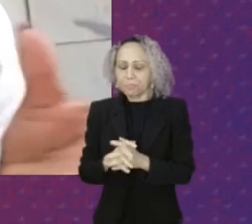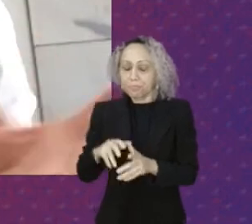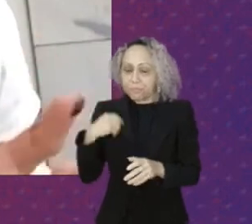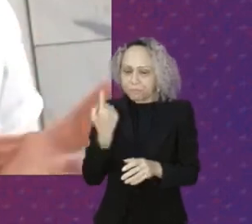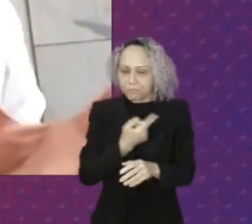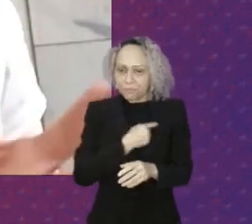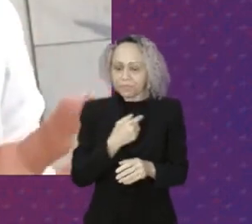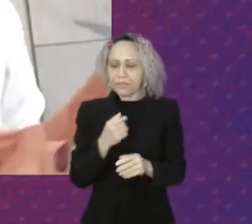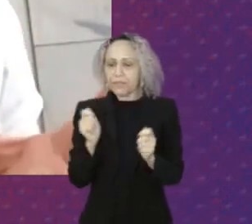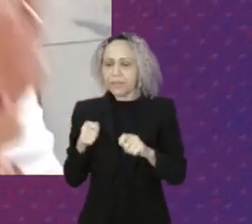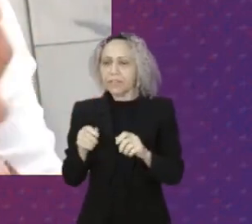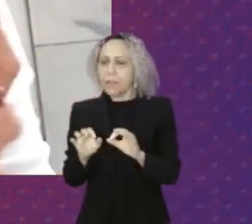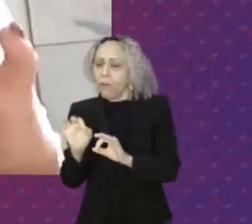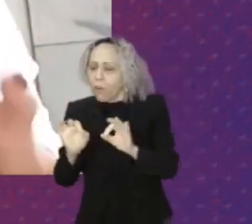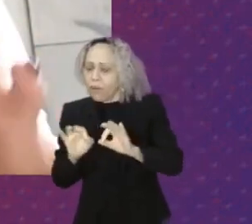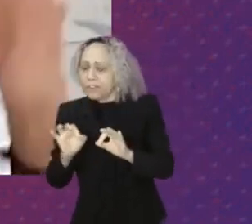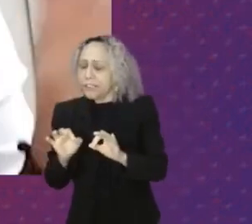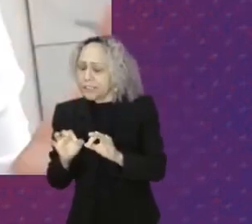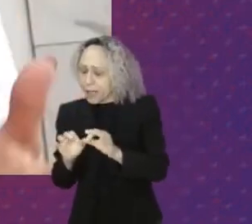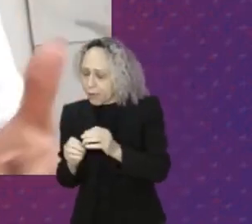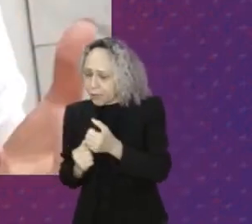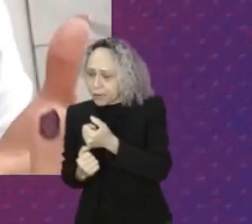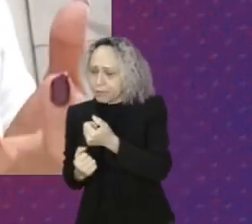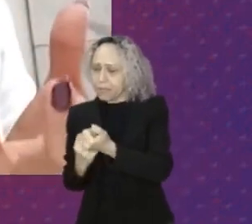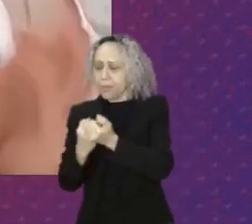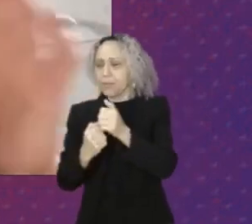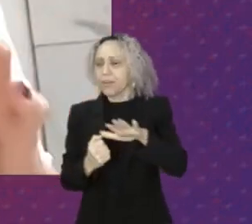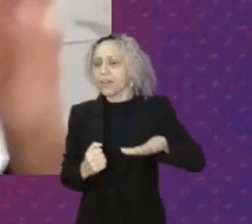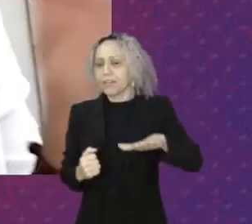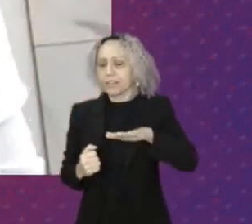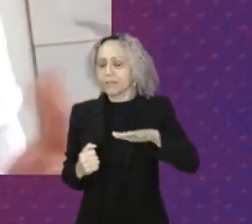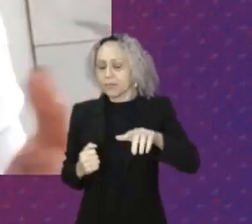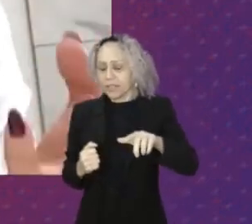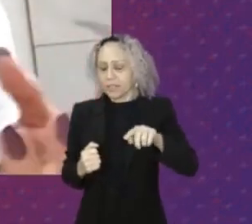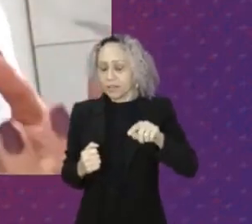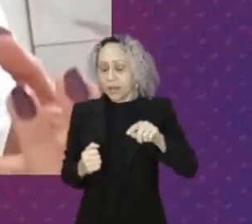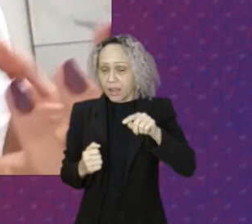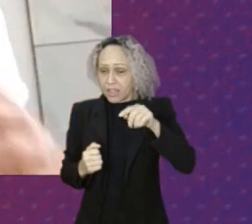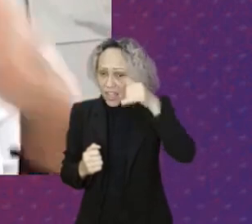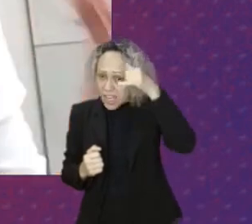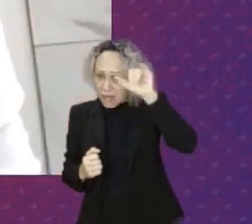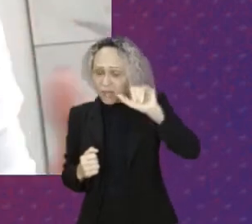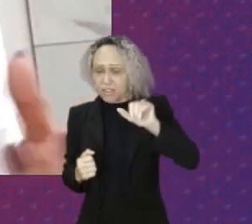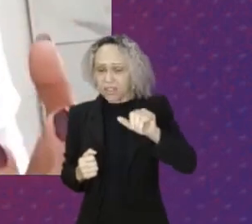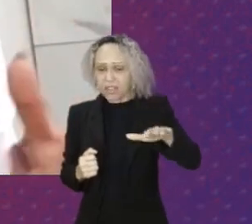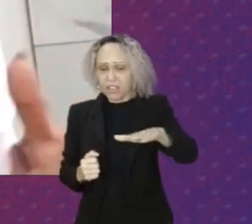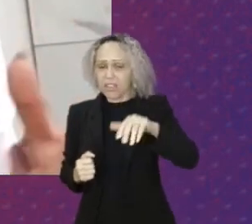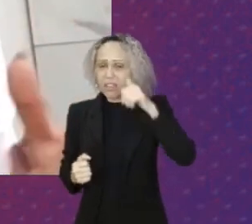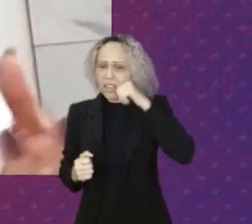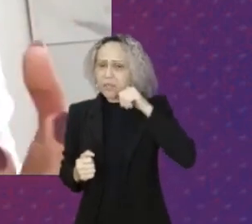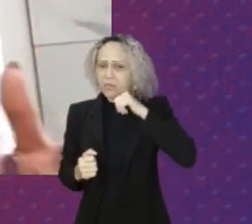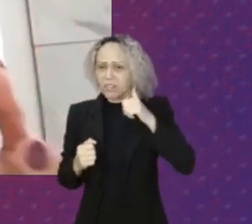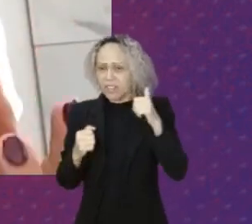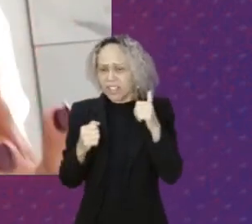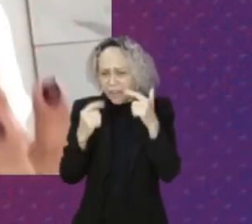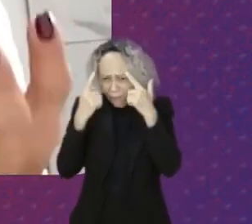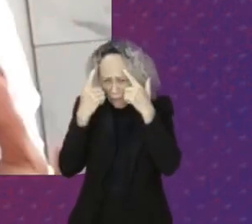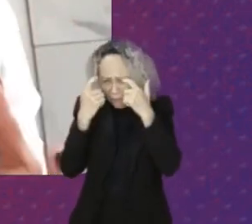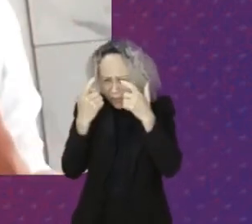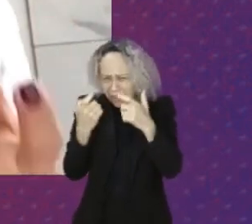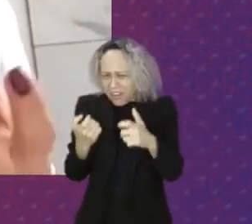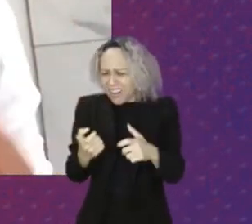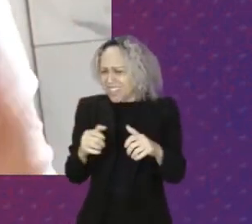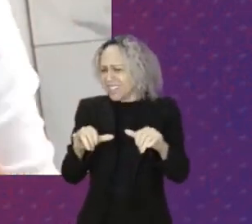mulheres voltem a sofrer violência. Quando a gente consegue, concretamente, impedir que elas voltem a sofrer essas inúmeras